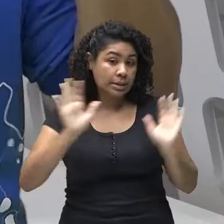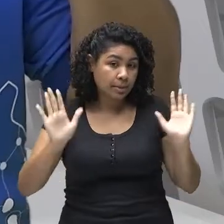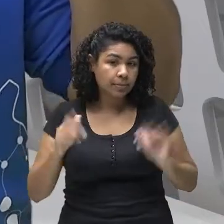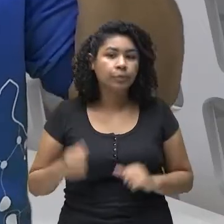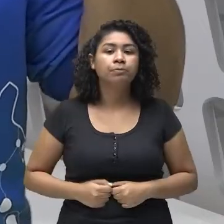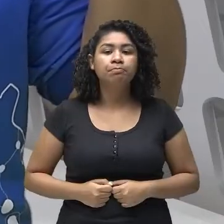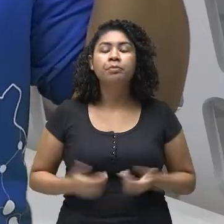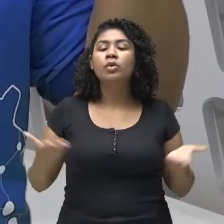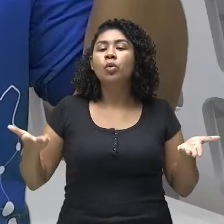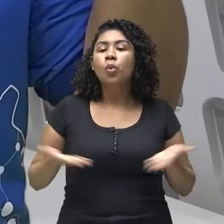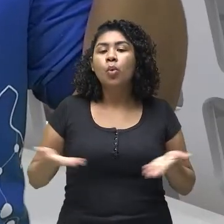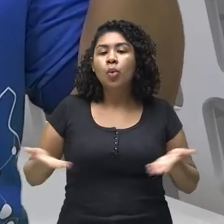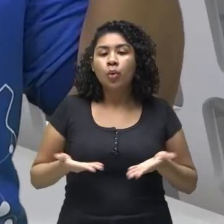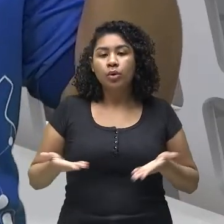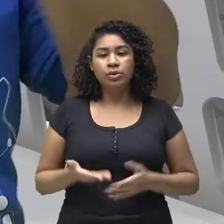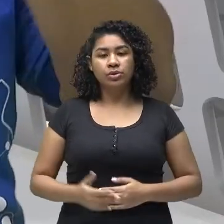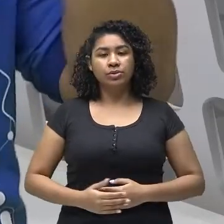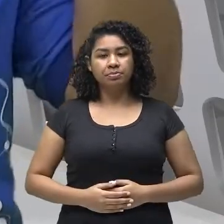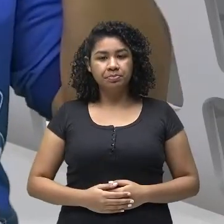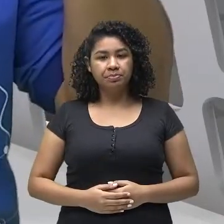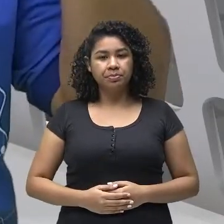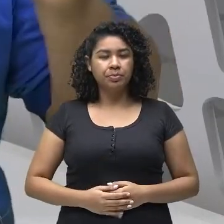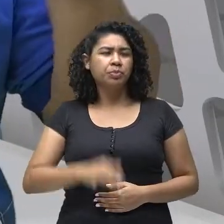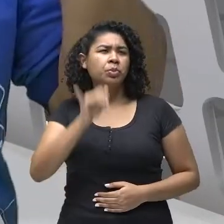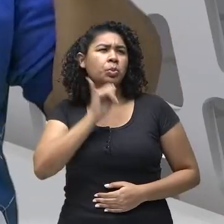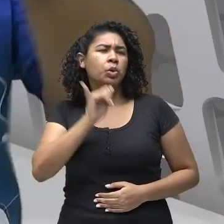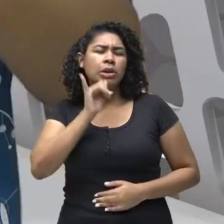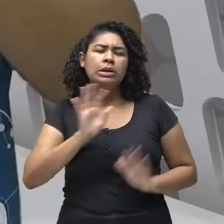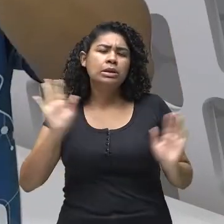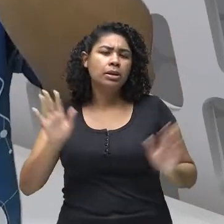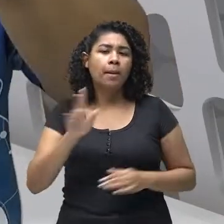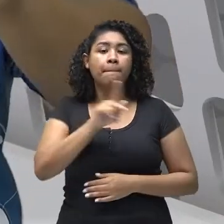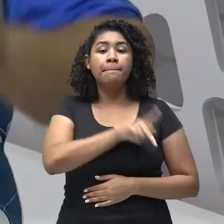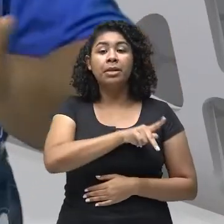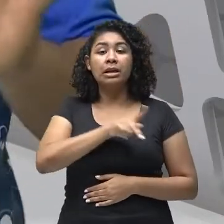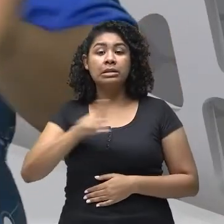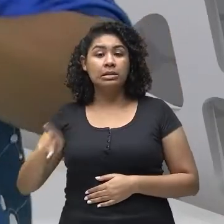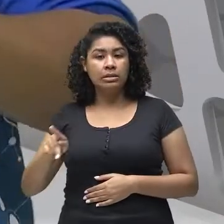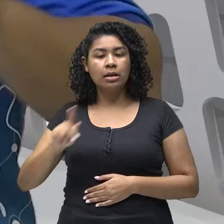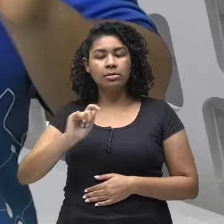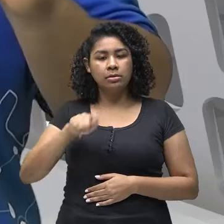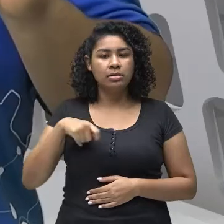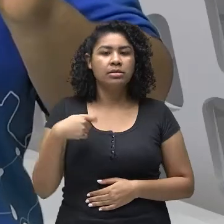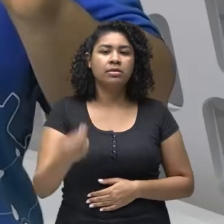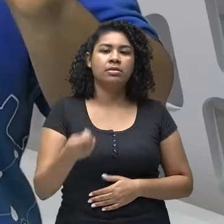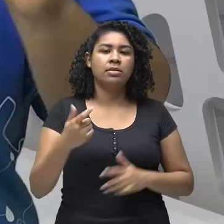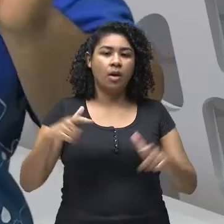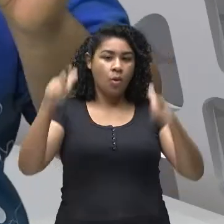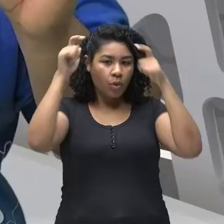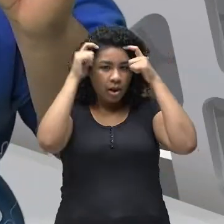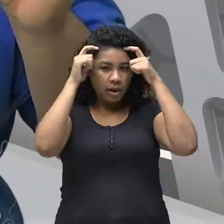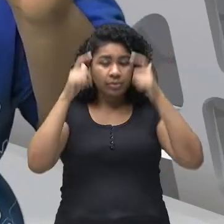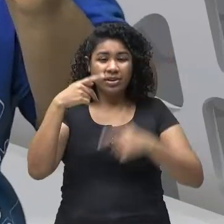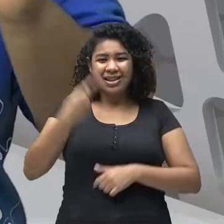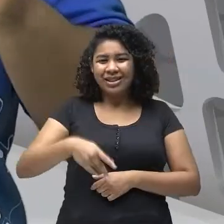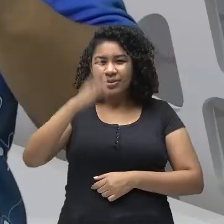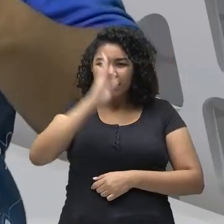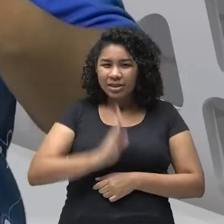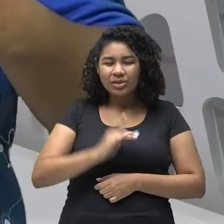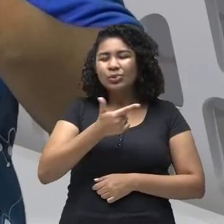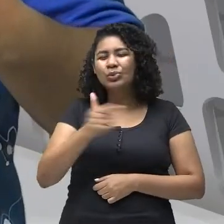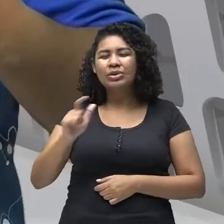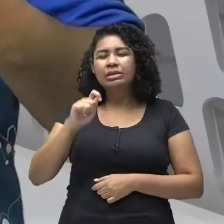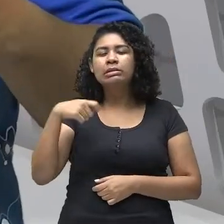vamos dizer hipoteticamente que o presidente fosse o rei. Aqui no Brasil nós não temos esse título, né,